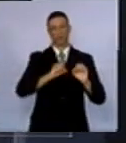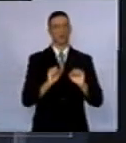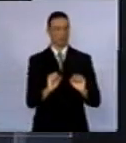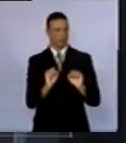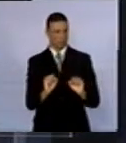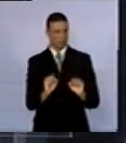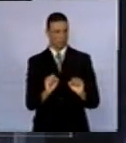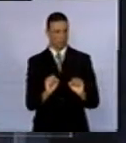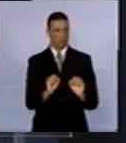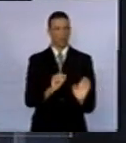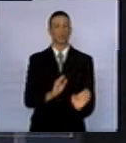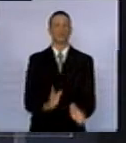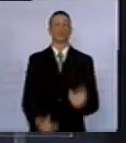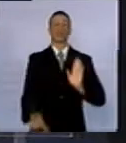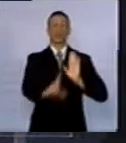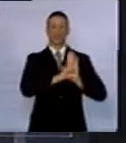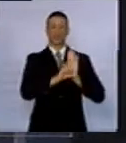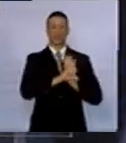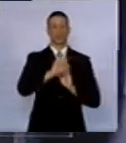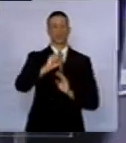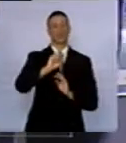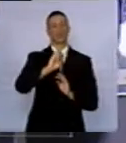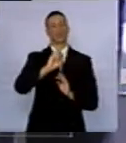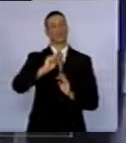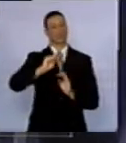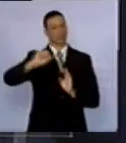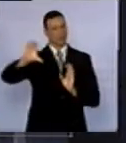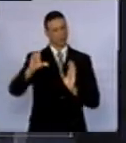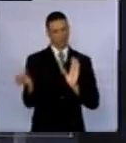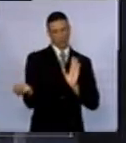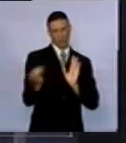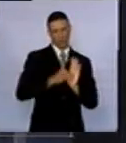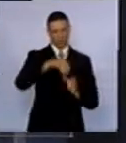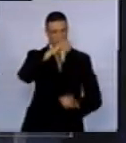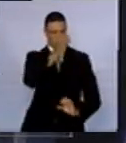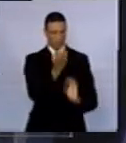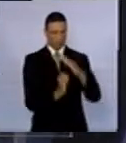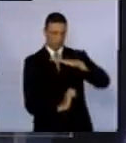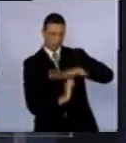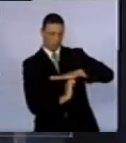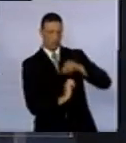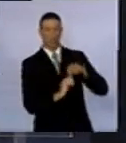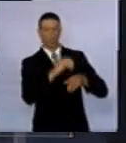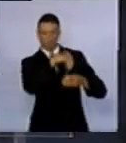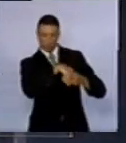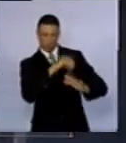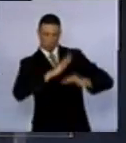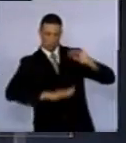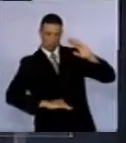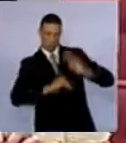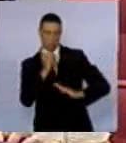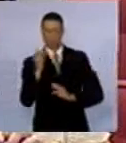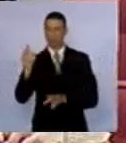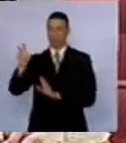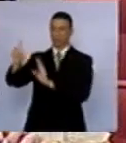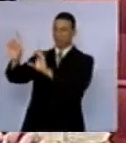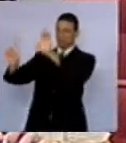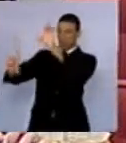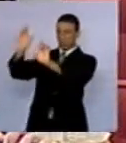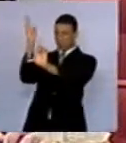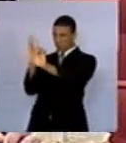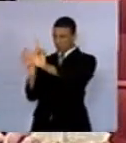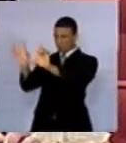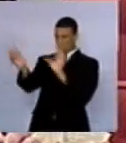Com a lei SEAC, as programadoras terão plena liberdade para decidir quais conteúdos audiovisuais brasileiros irão